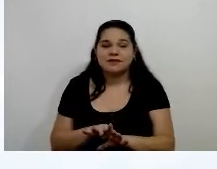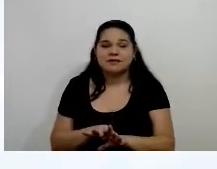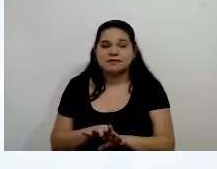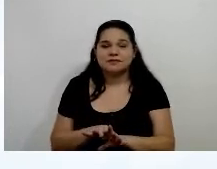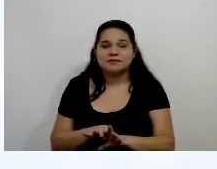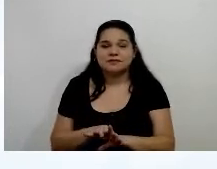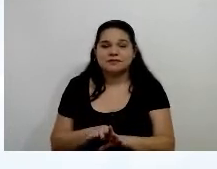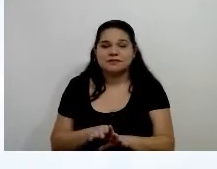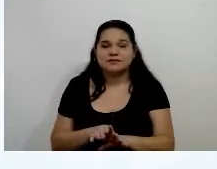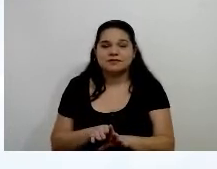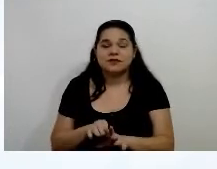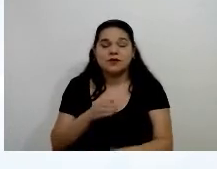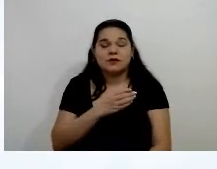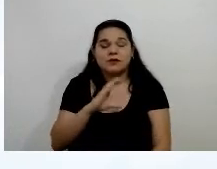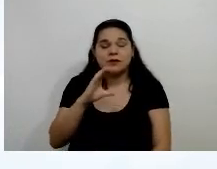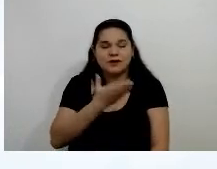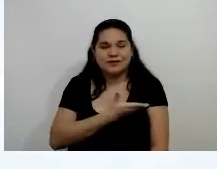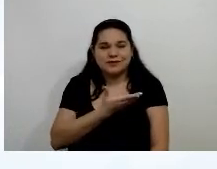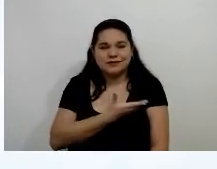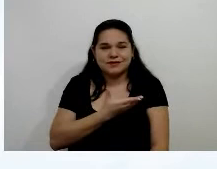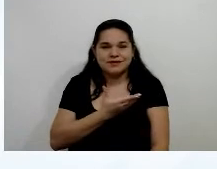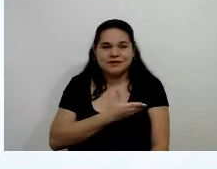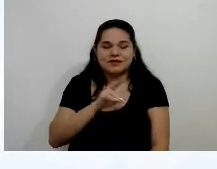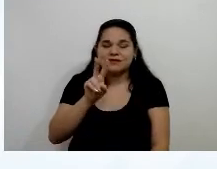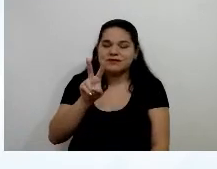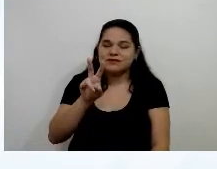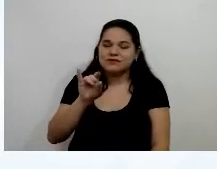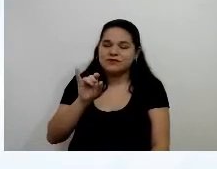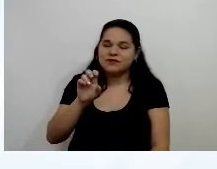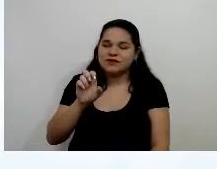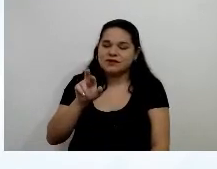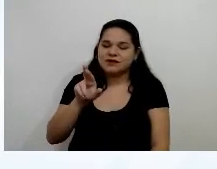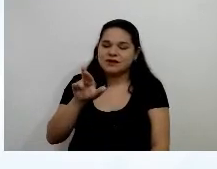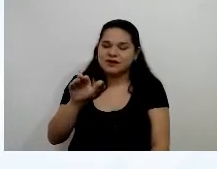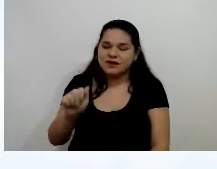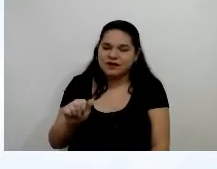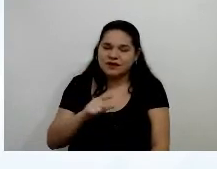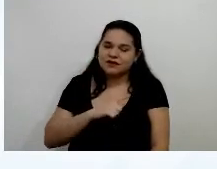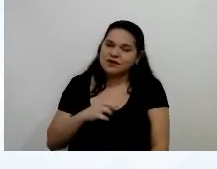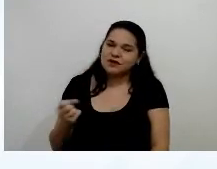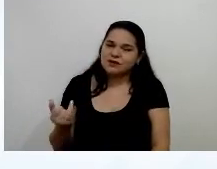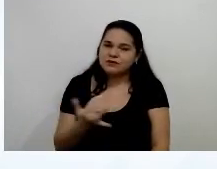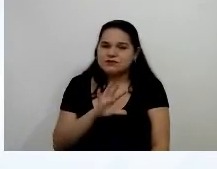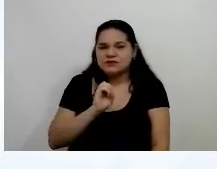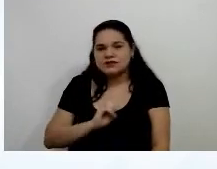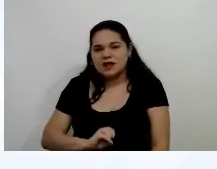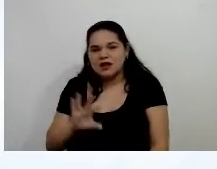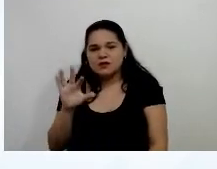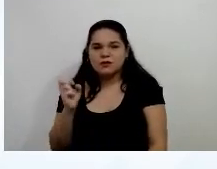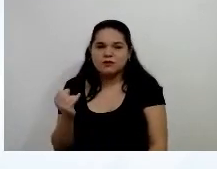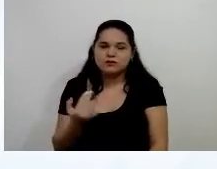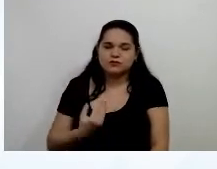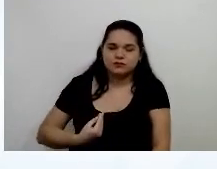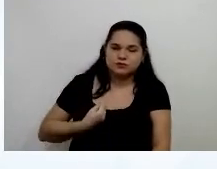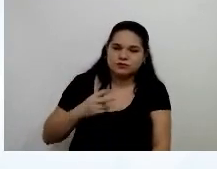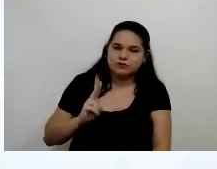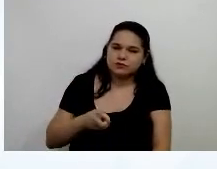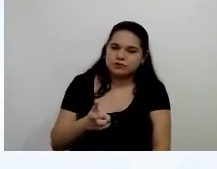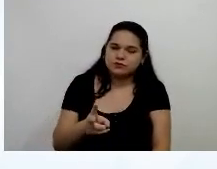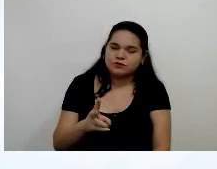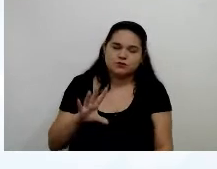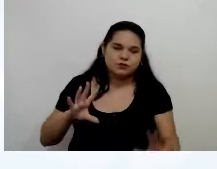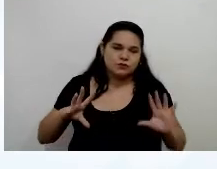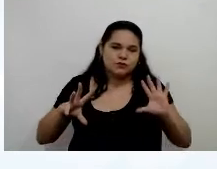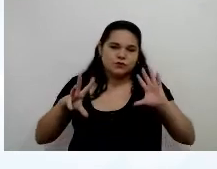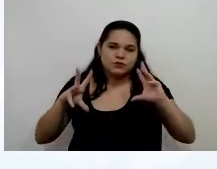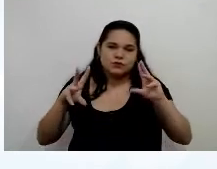junto com vocês, o companheiro Vieira, alguns não estão mais, né? Mas os demais companheiros aí, a